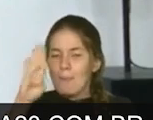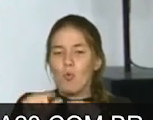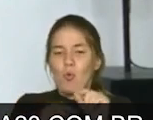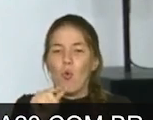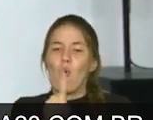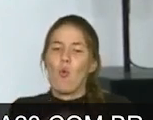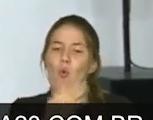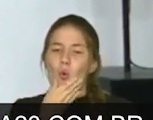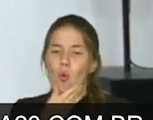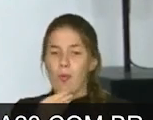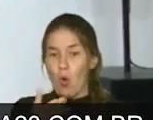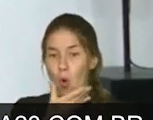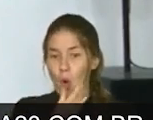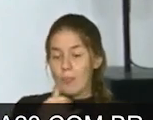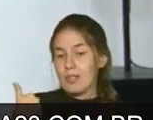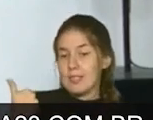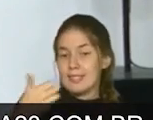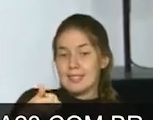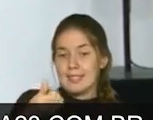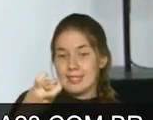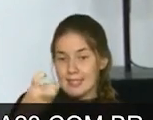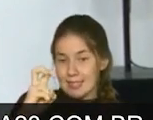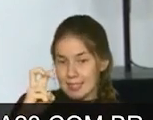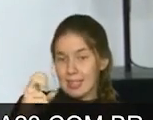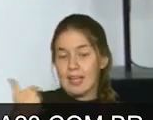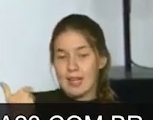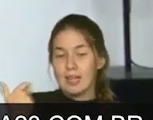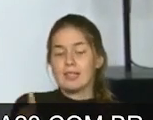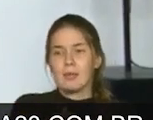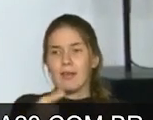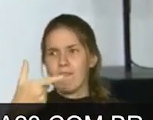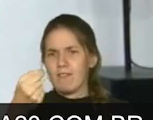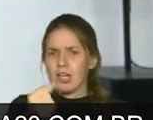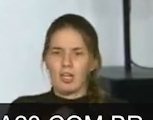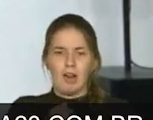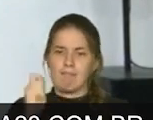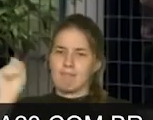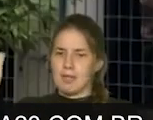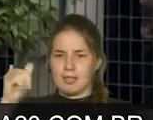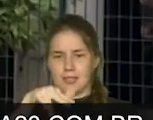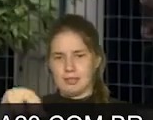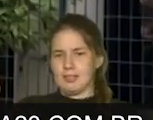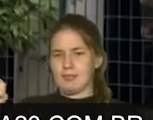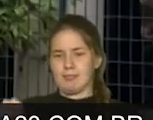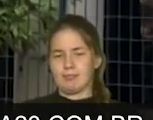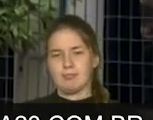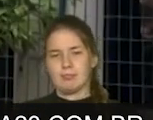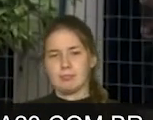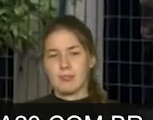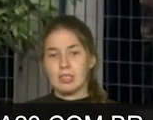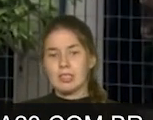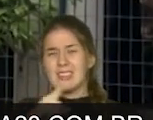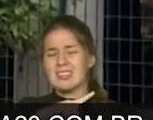o homem. Ele vai ter que ter 65 anos de idade, mas vai ter que ter um mínimo de 20 anos de tempo de contribuição. Como são vários os fatores